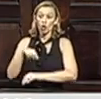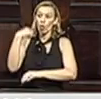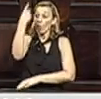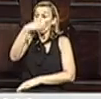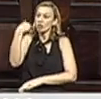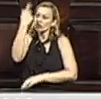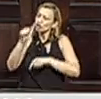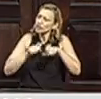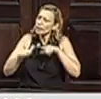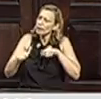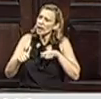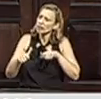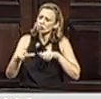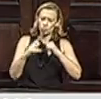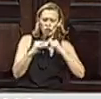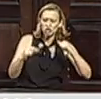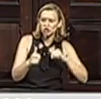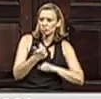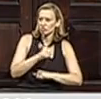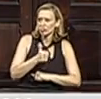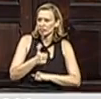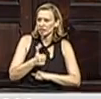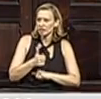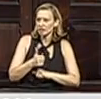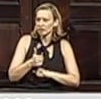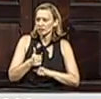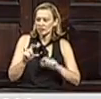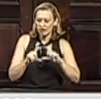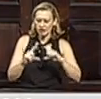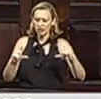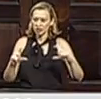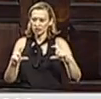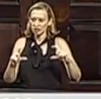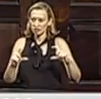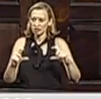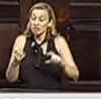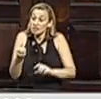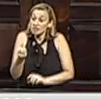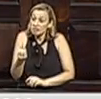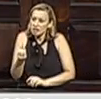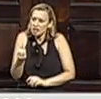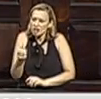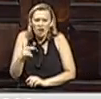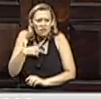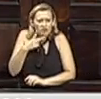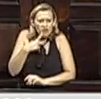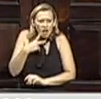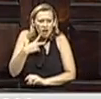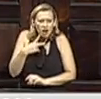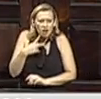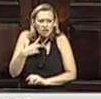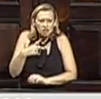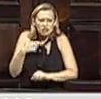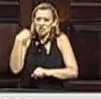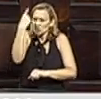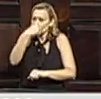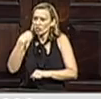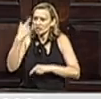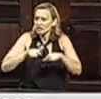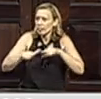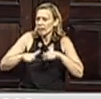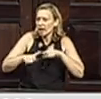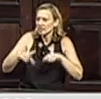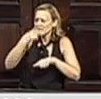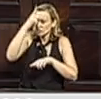No artigo 1º, parágrafo único, na faixa 6, ela fala a jornada de trabalho dos operadores de